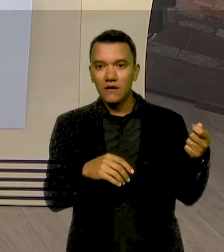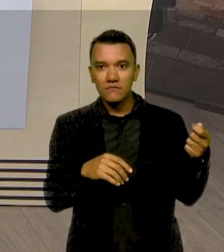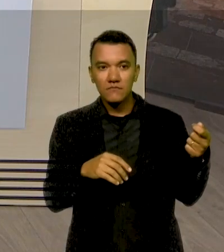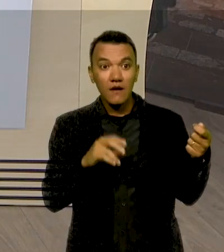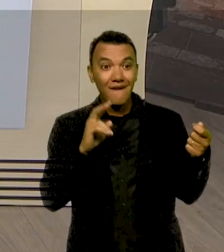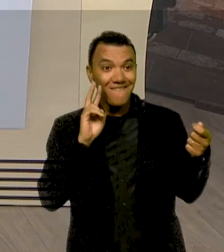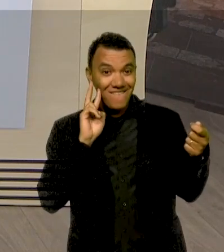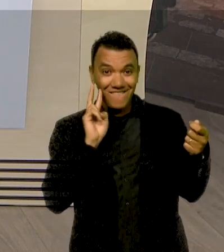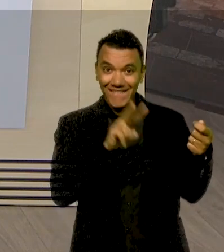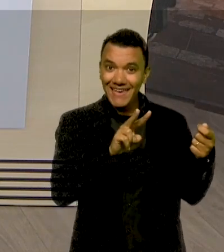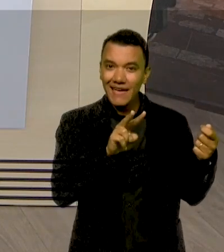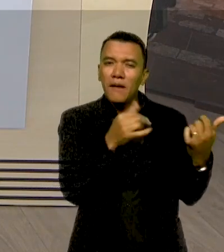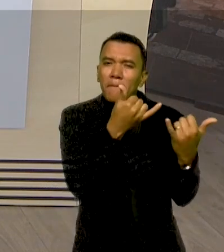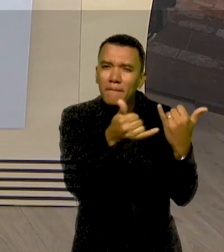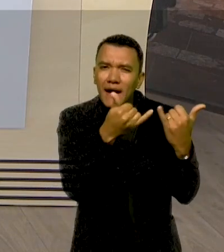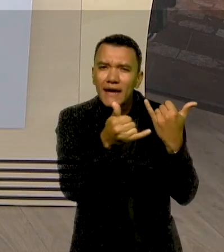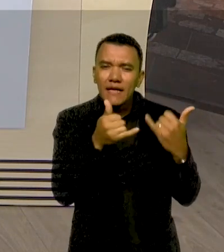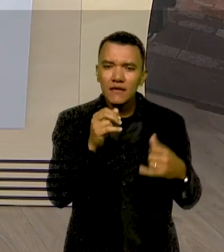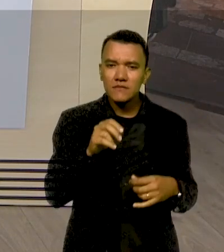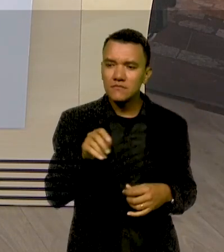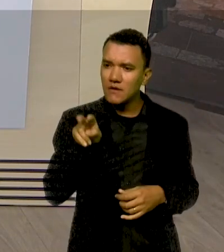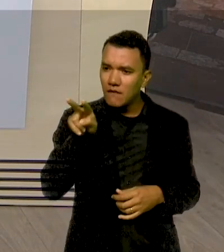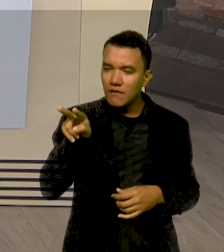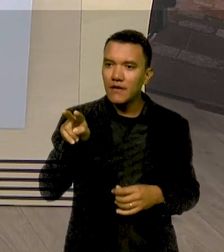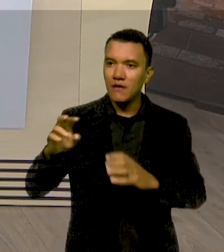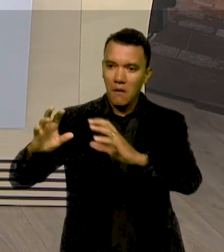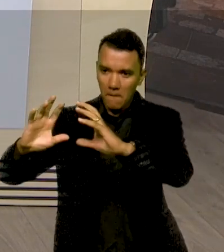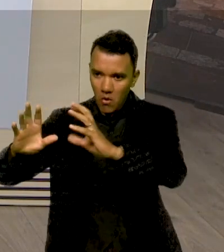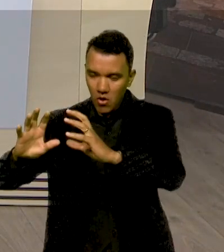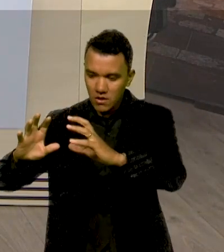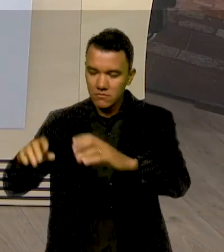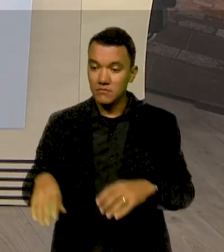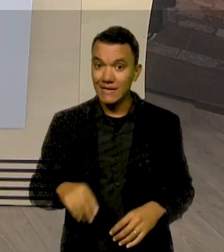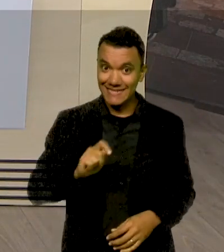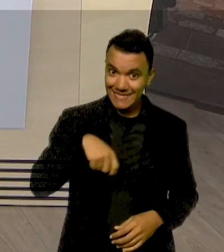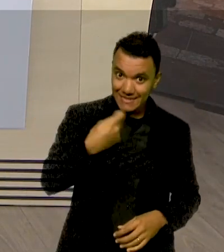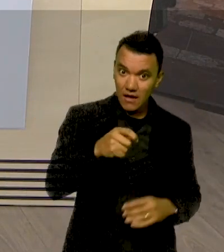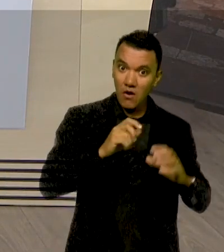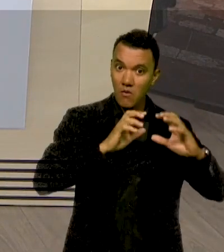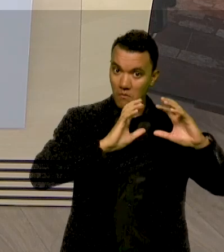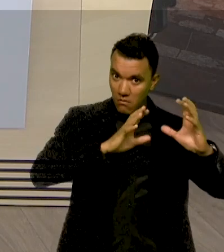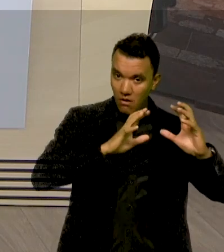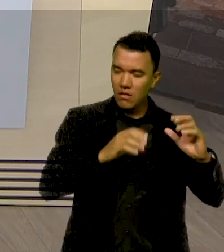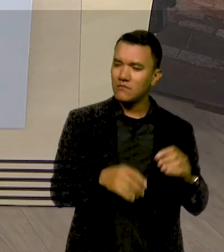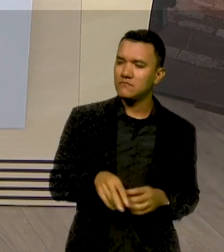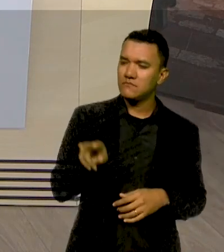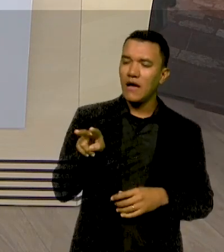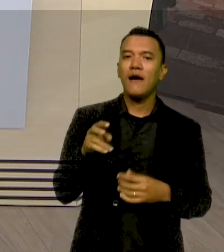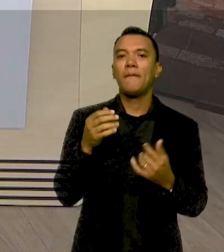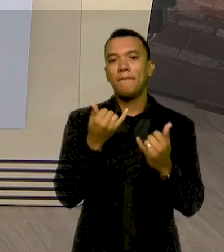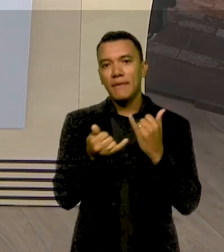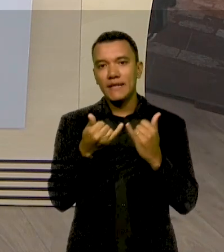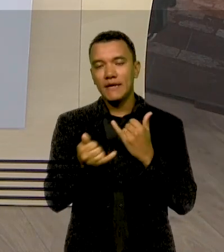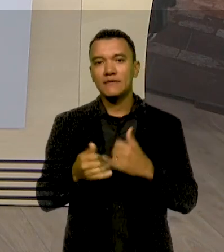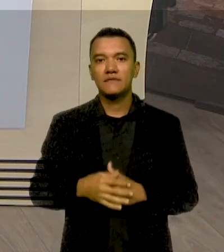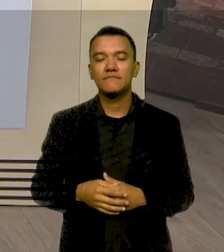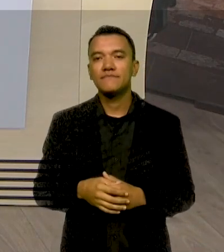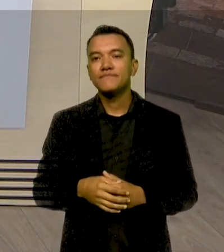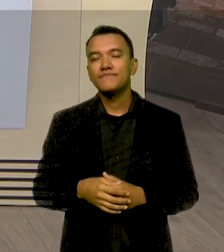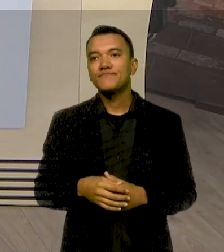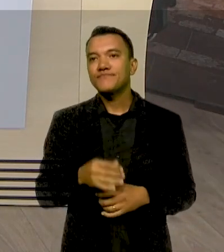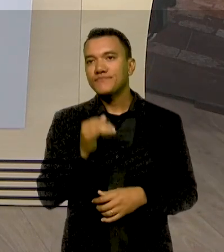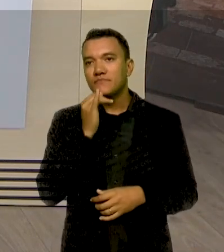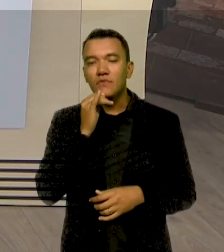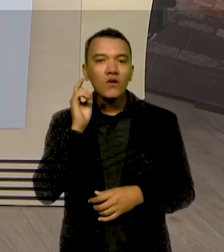visual, semelhante àquilo que a gente tem no mundo. O canal de percepção visual, ele é muito apurado, ele é muito aguçado, mas